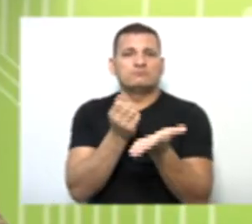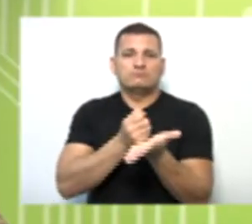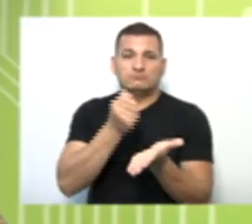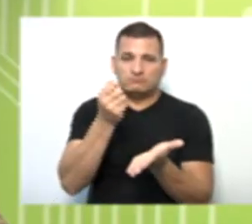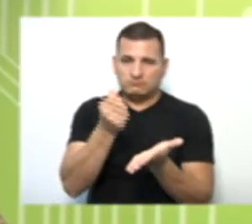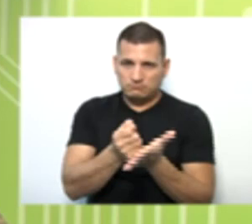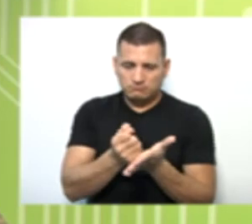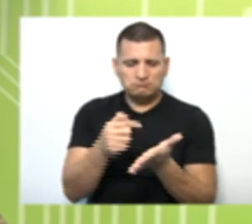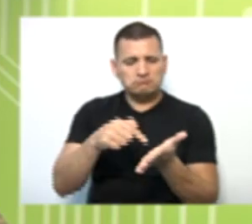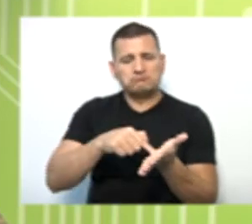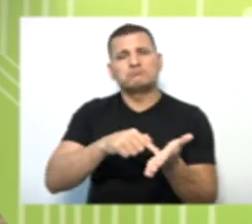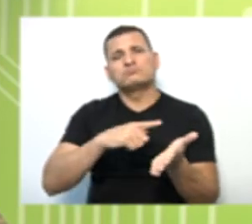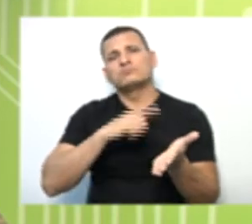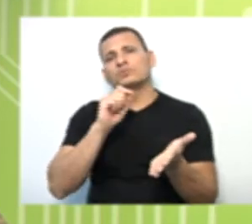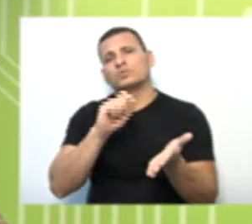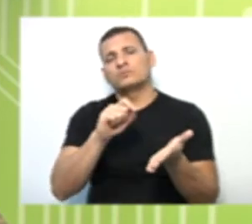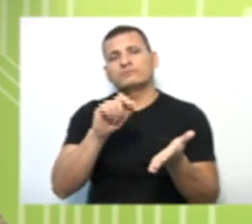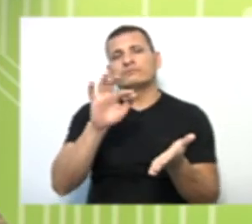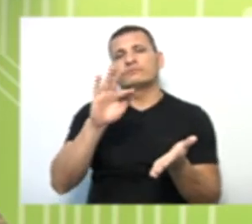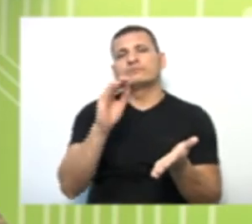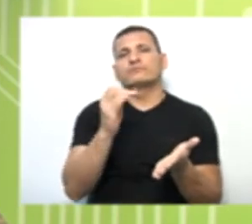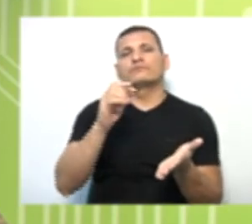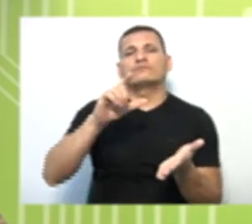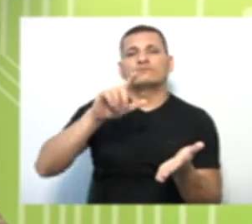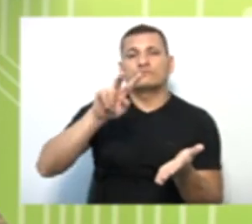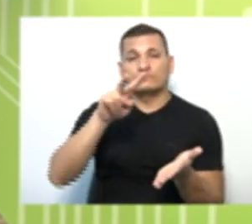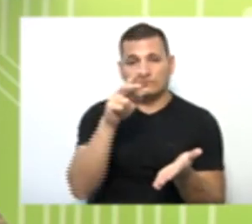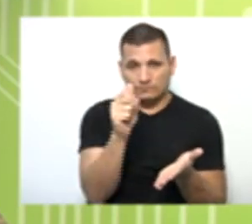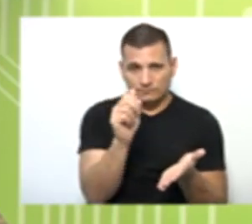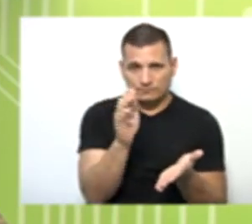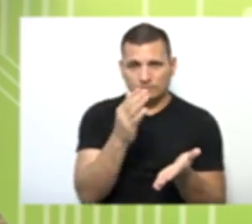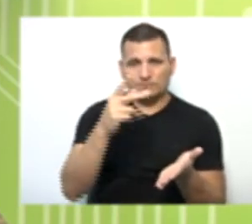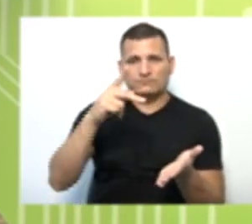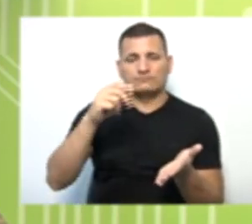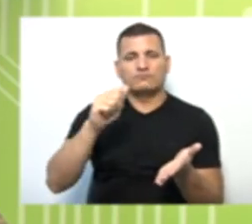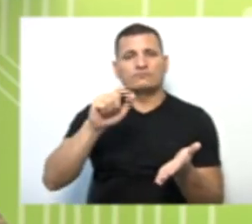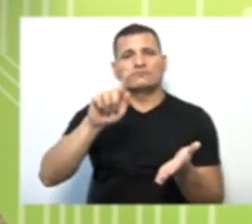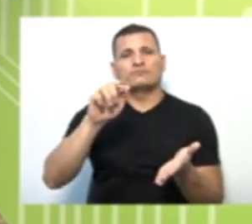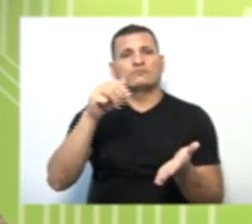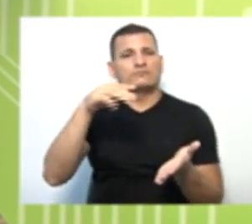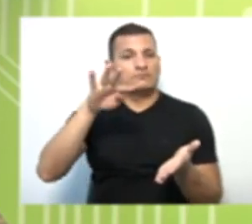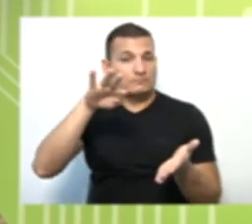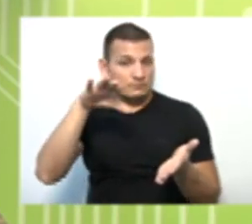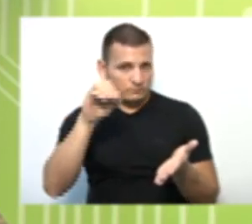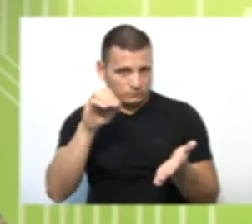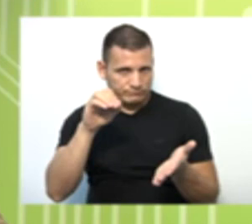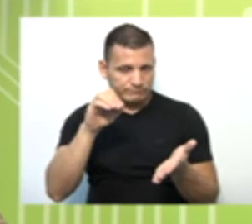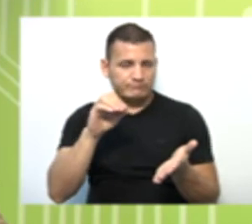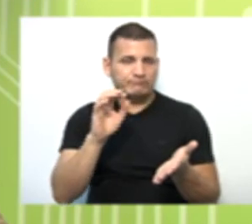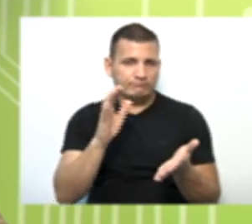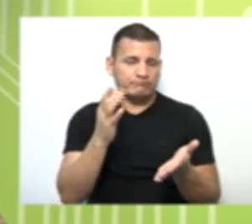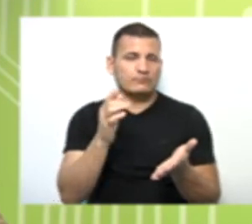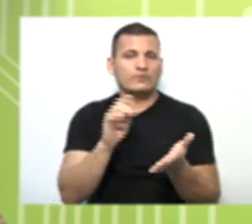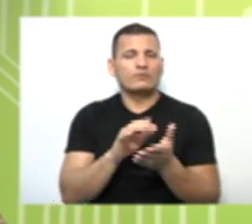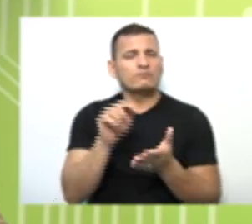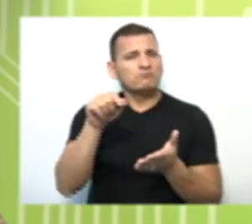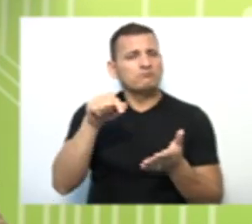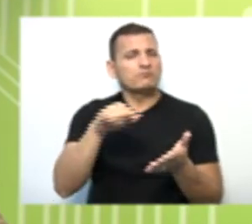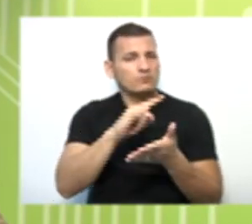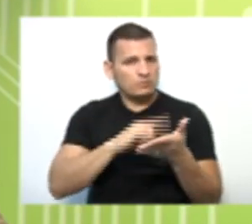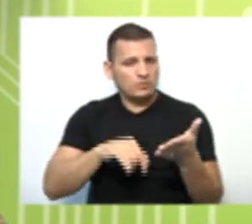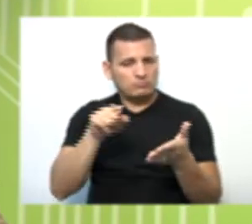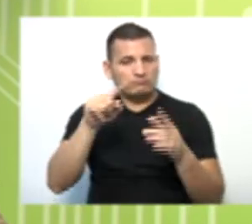vamos gerar o que? A folha de pagamento. Ele vai gerar um recibo de pagamento desse funcionário. Então, o recibo de pagamento